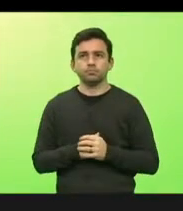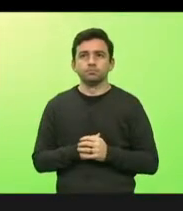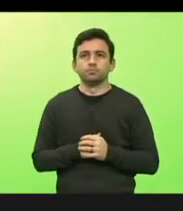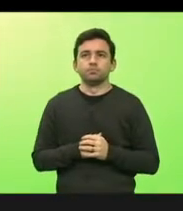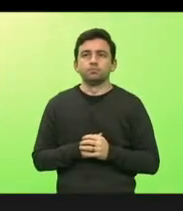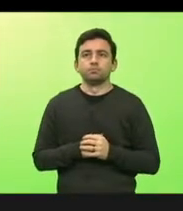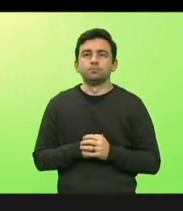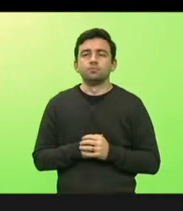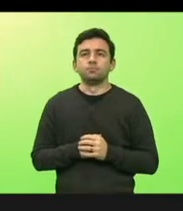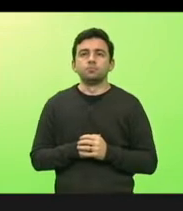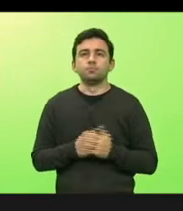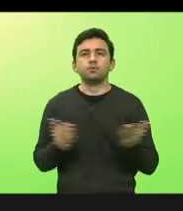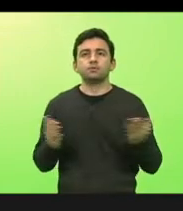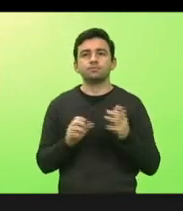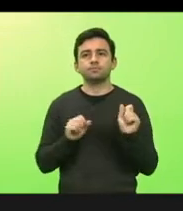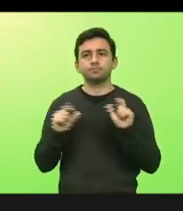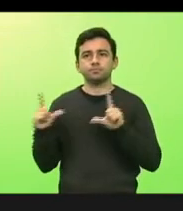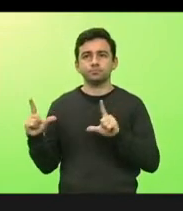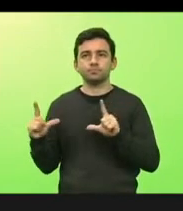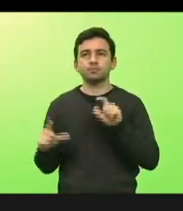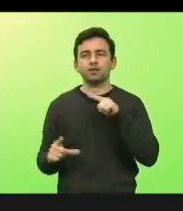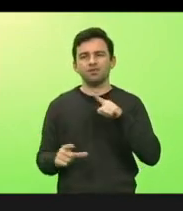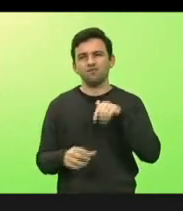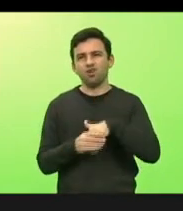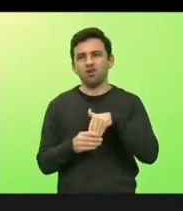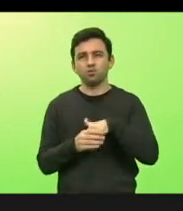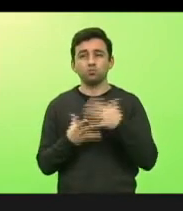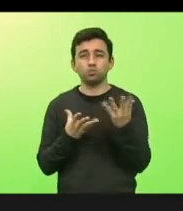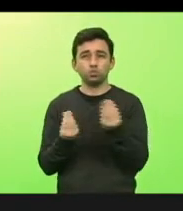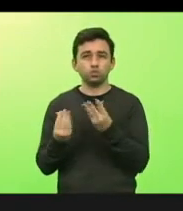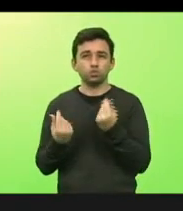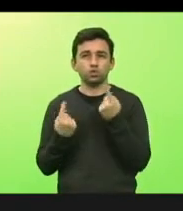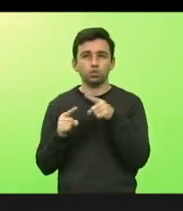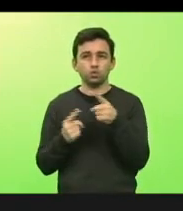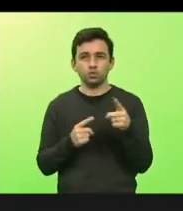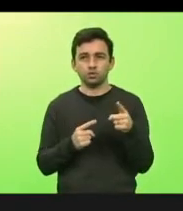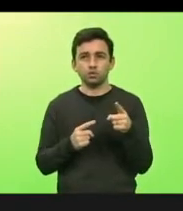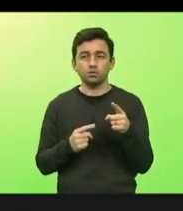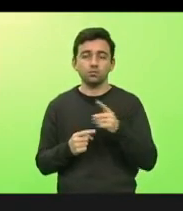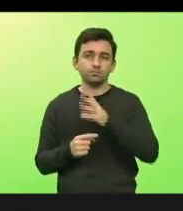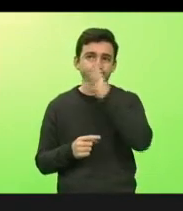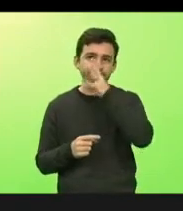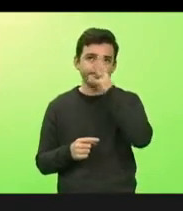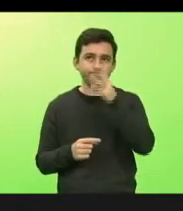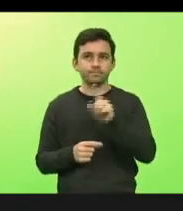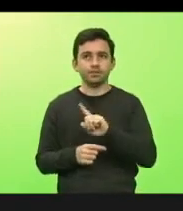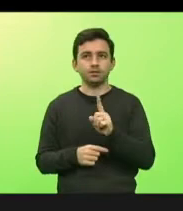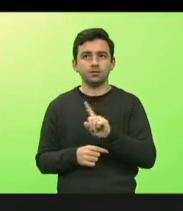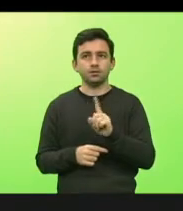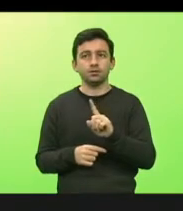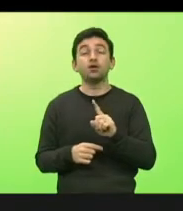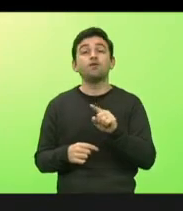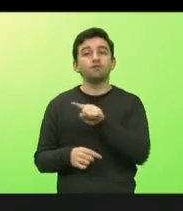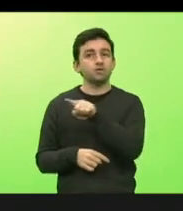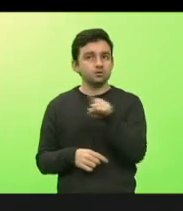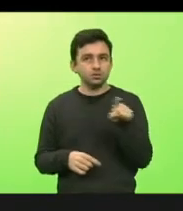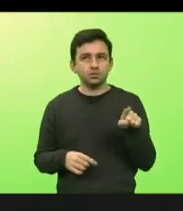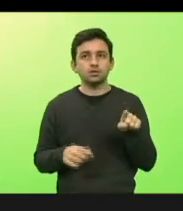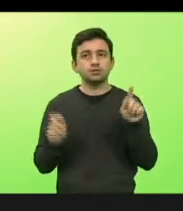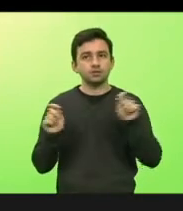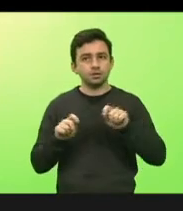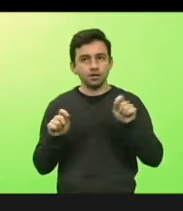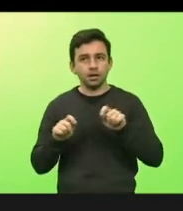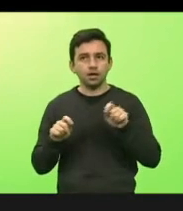assessoria para que abra o painel. Nós temos vários votos contrários, até para que a gente não cometa nenhum equívoco, para que os senhores e senhoras deputados possam exercer